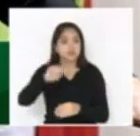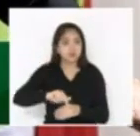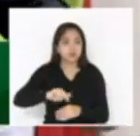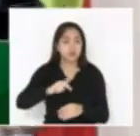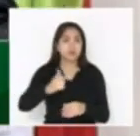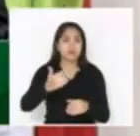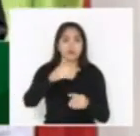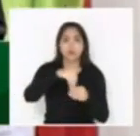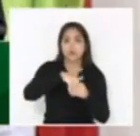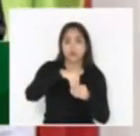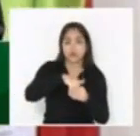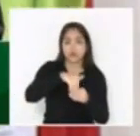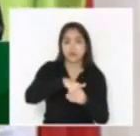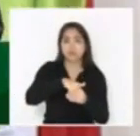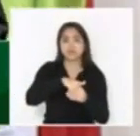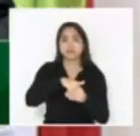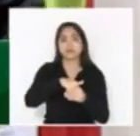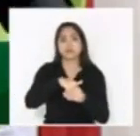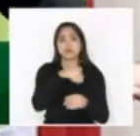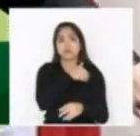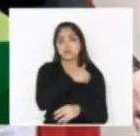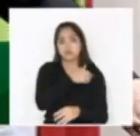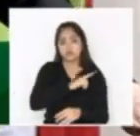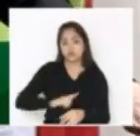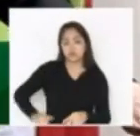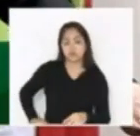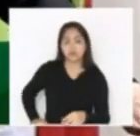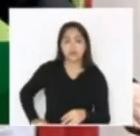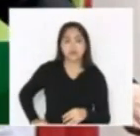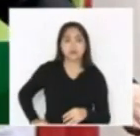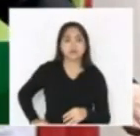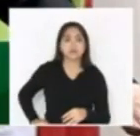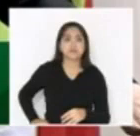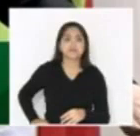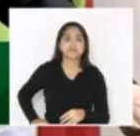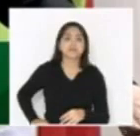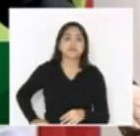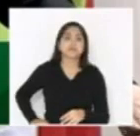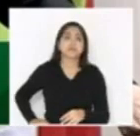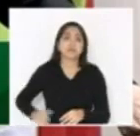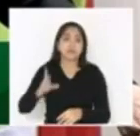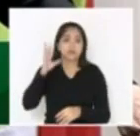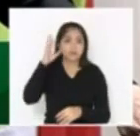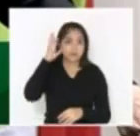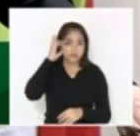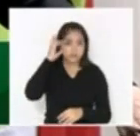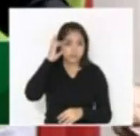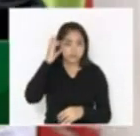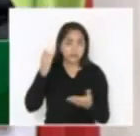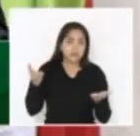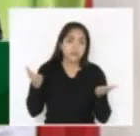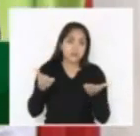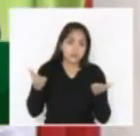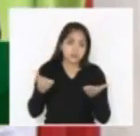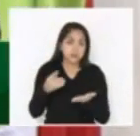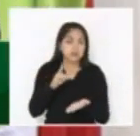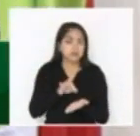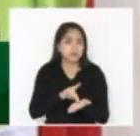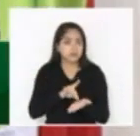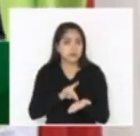eleição do governador Raimundo Colombo. E agora, é verdade,